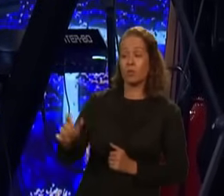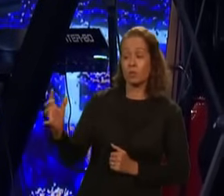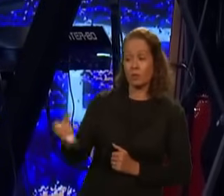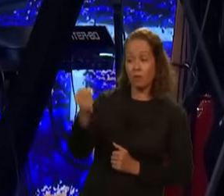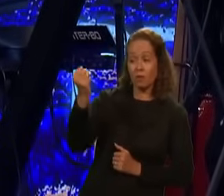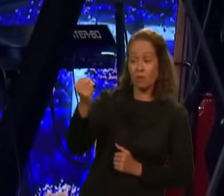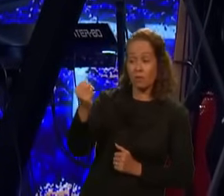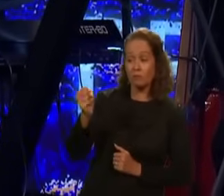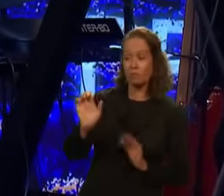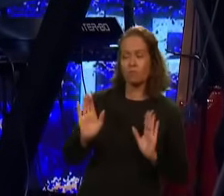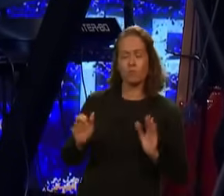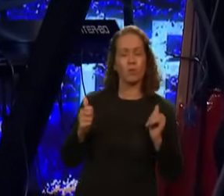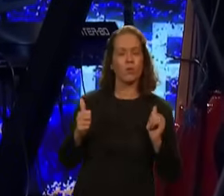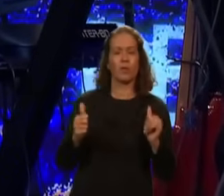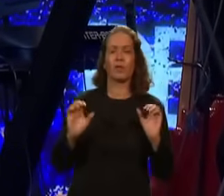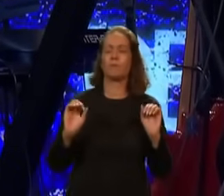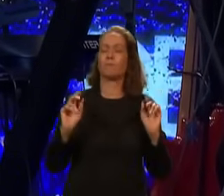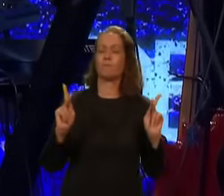sofrimento.